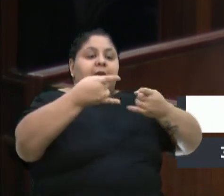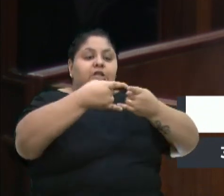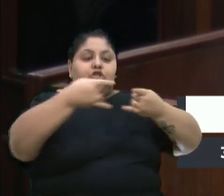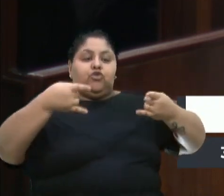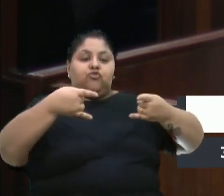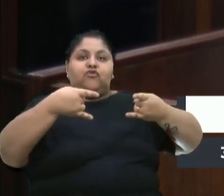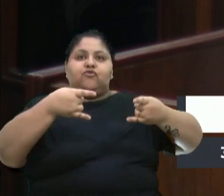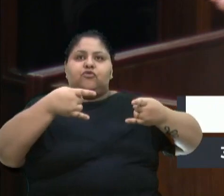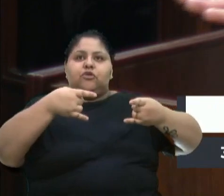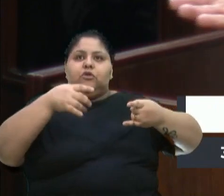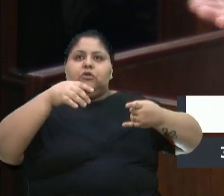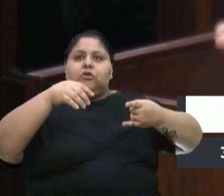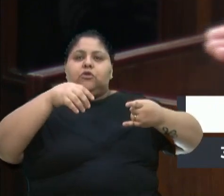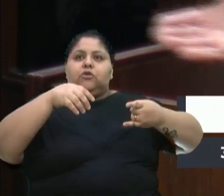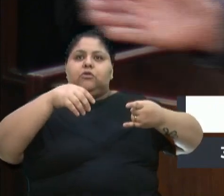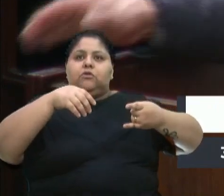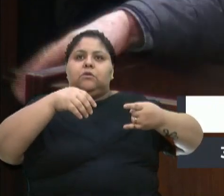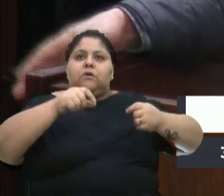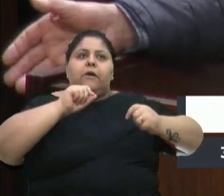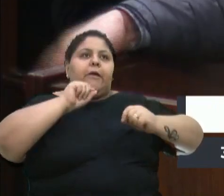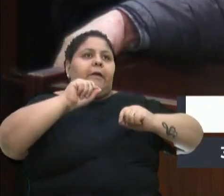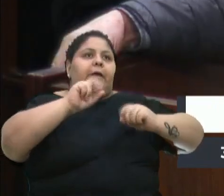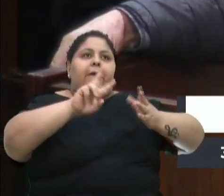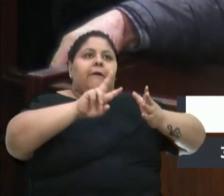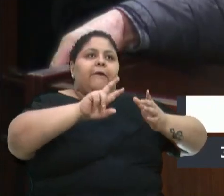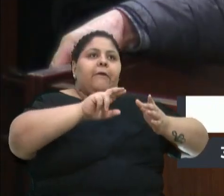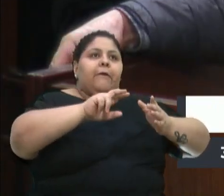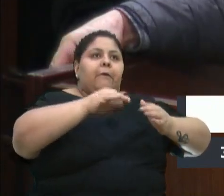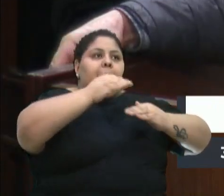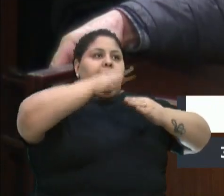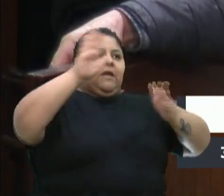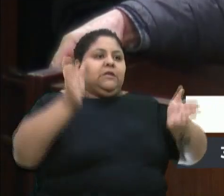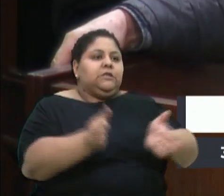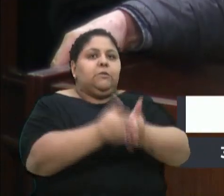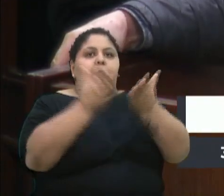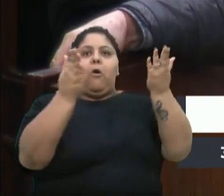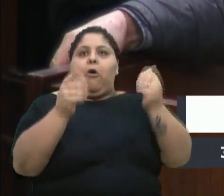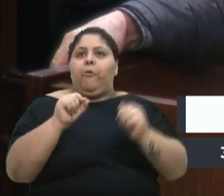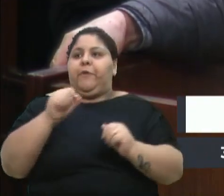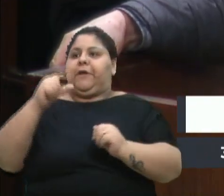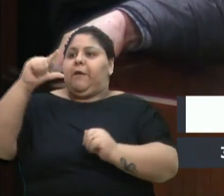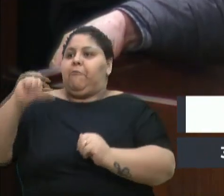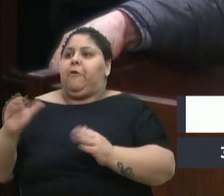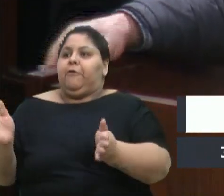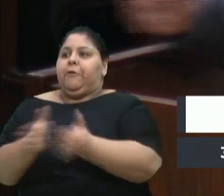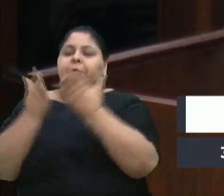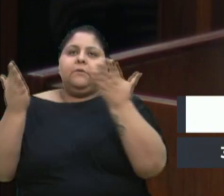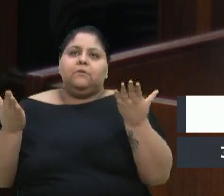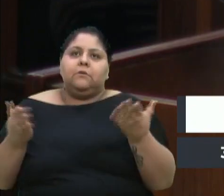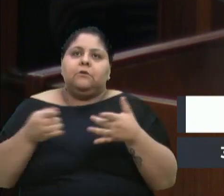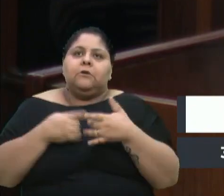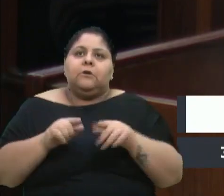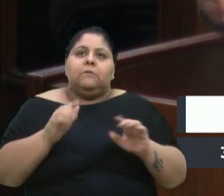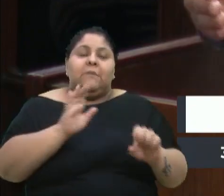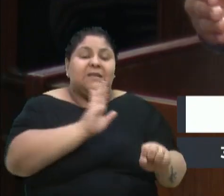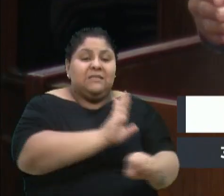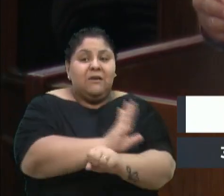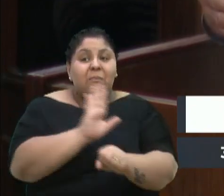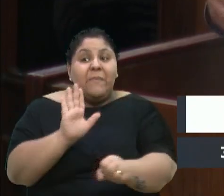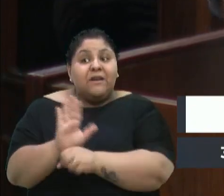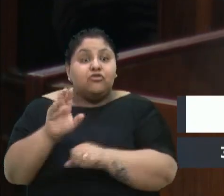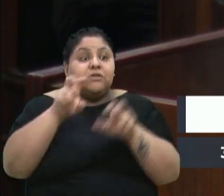de saber quem é mais pobre e quem é menos pobre, gente. Mas para ajudar essa categoria tem que produzir